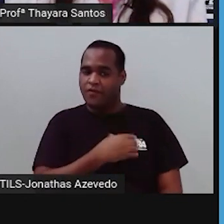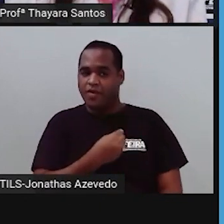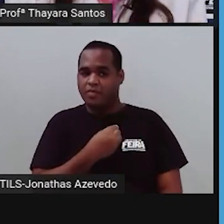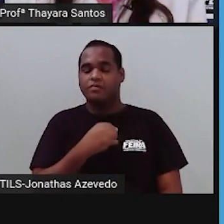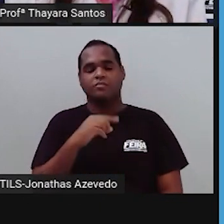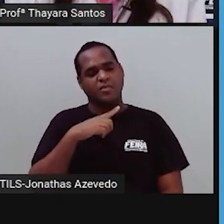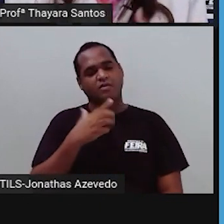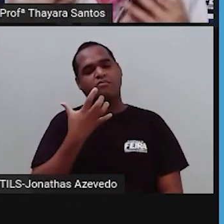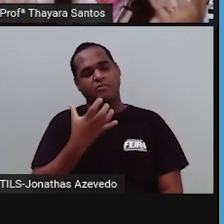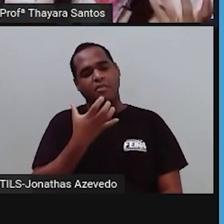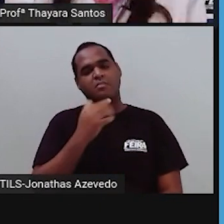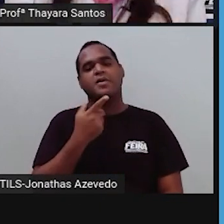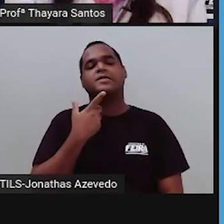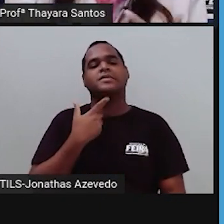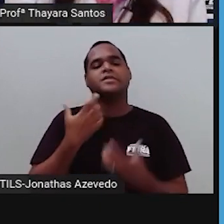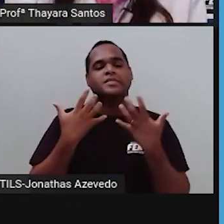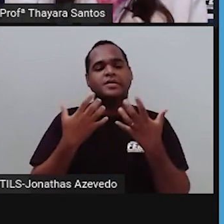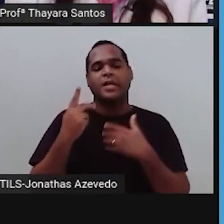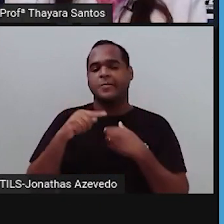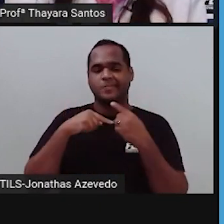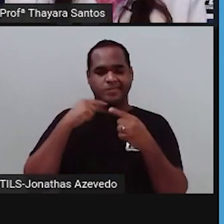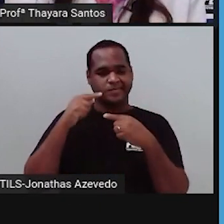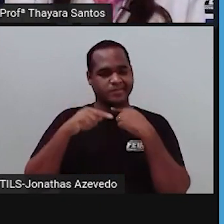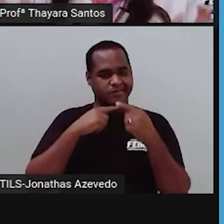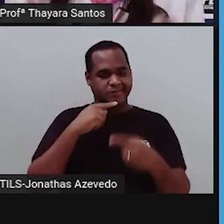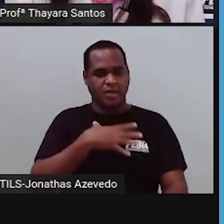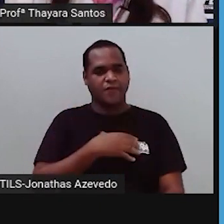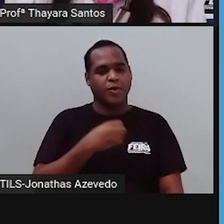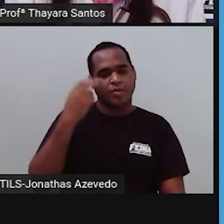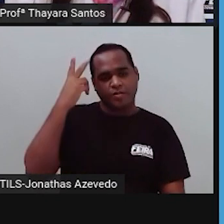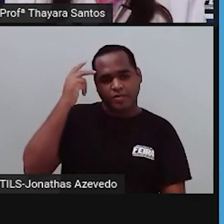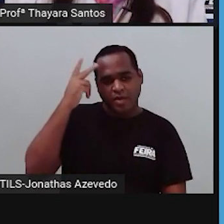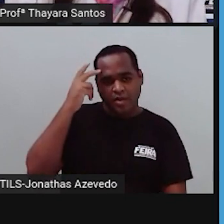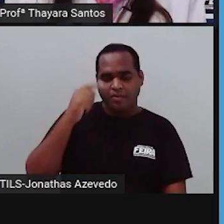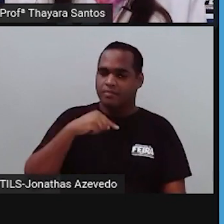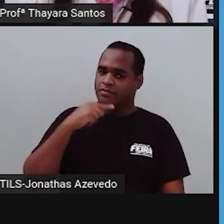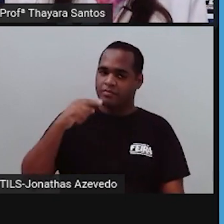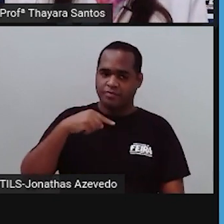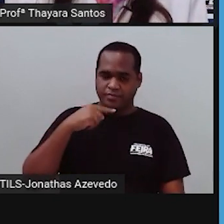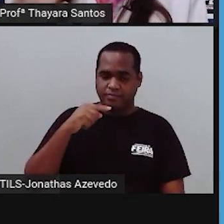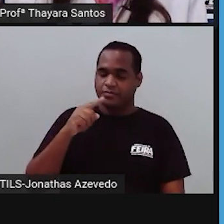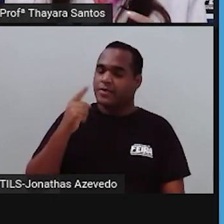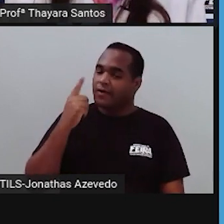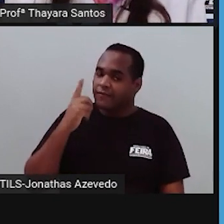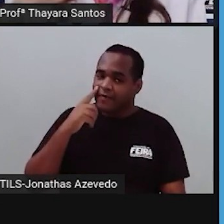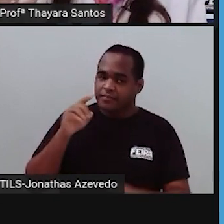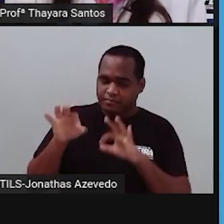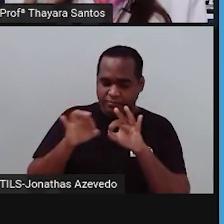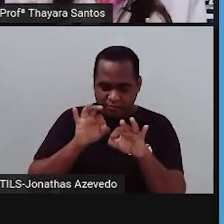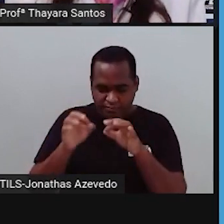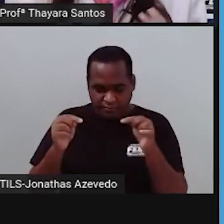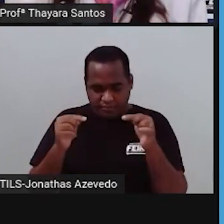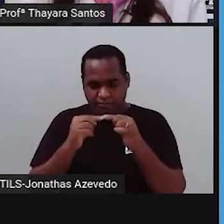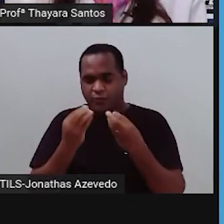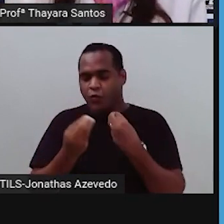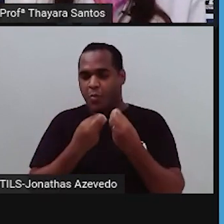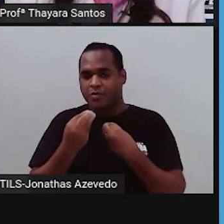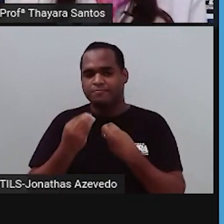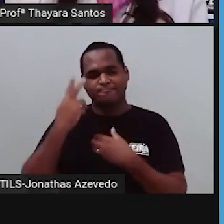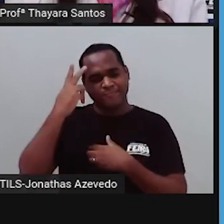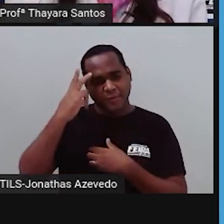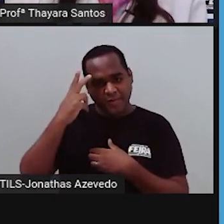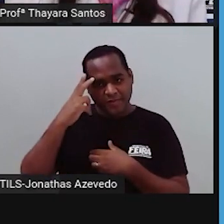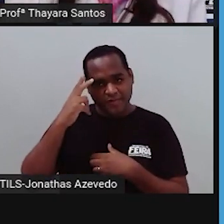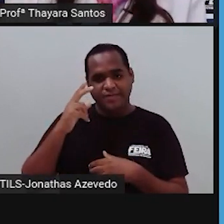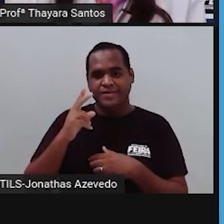algum motivo ali elas não conseguem ter filhos de forma natural, então elas recorrem a essa fertilização artificial que a gente